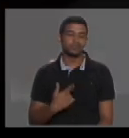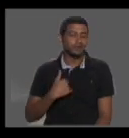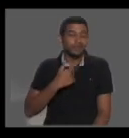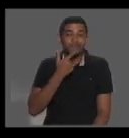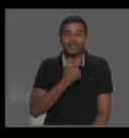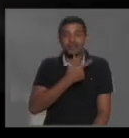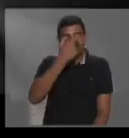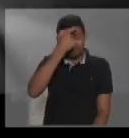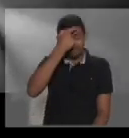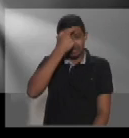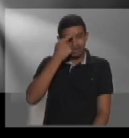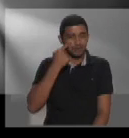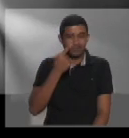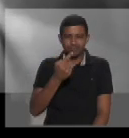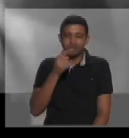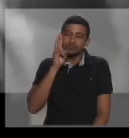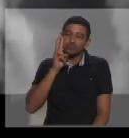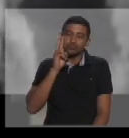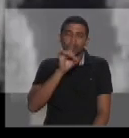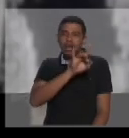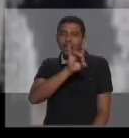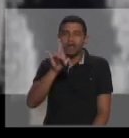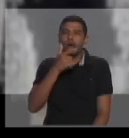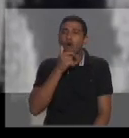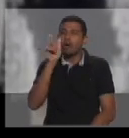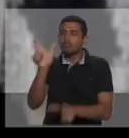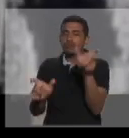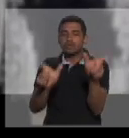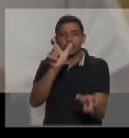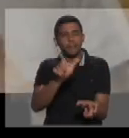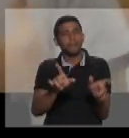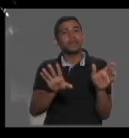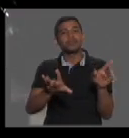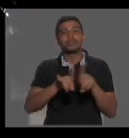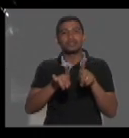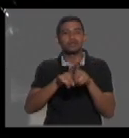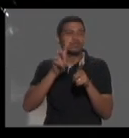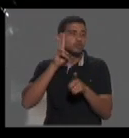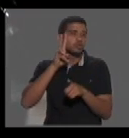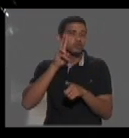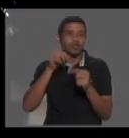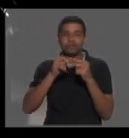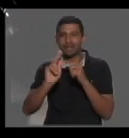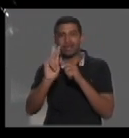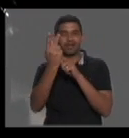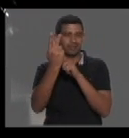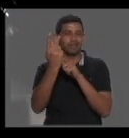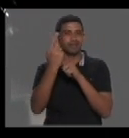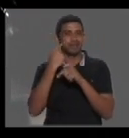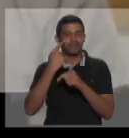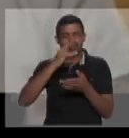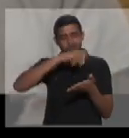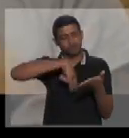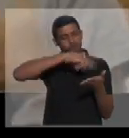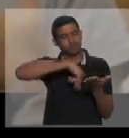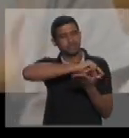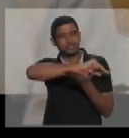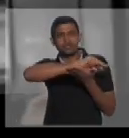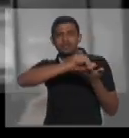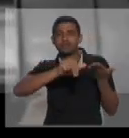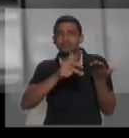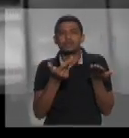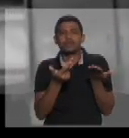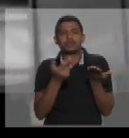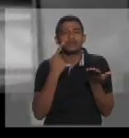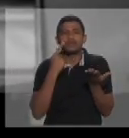É um filme sobre memória, baseado na história oral desses homens, mas também baseado na história com H. E também nos